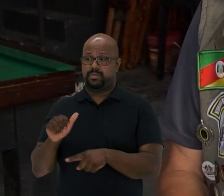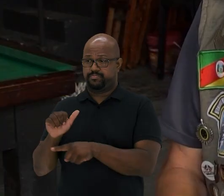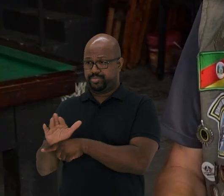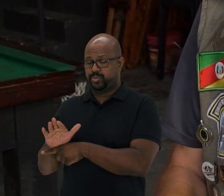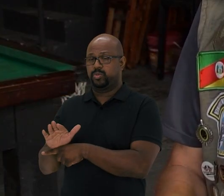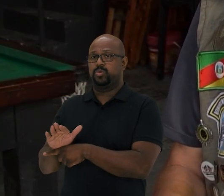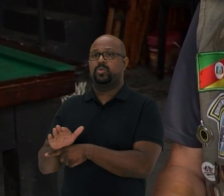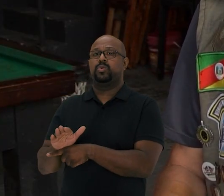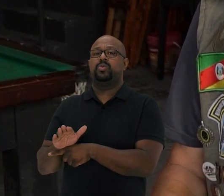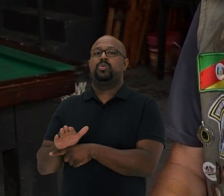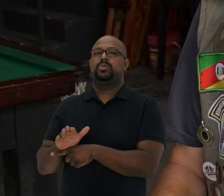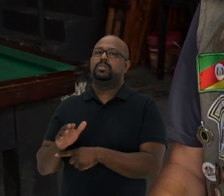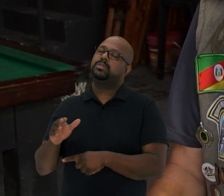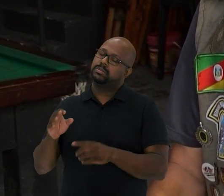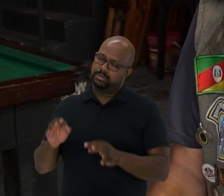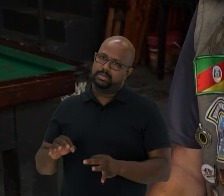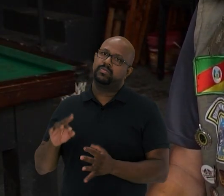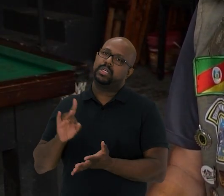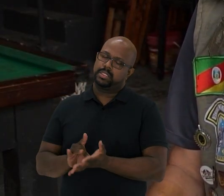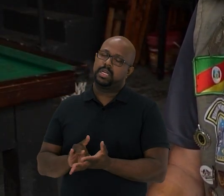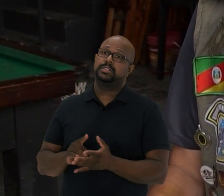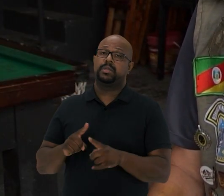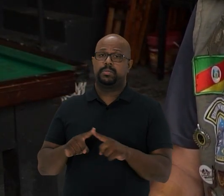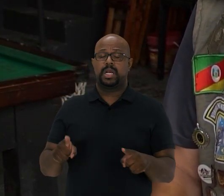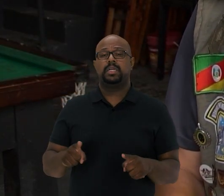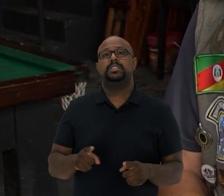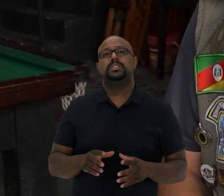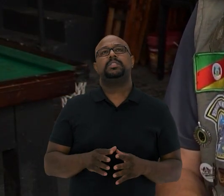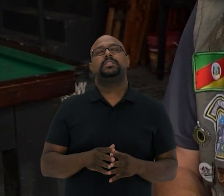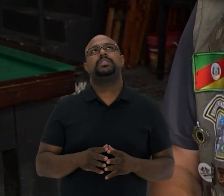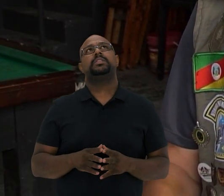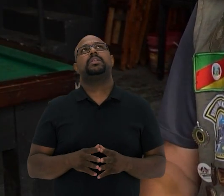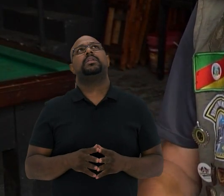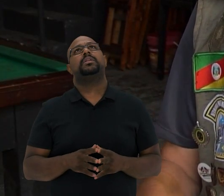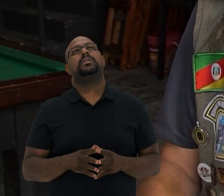sendo infringido, não podemos negar isso, né? Mas